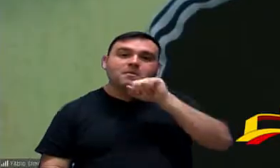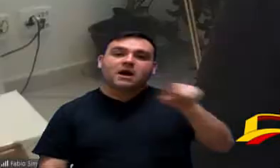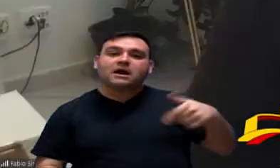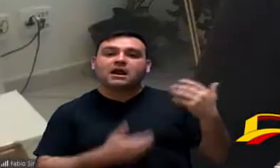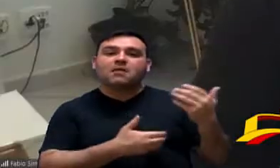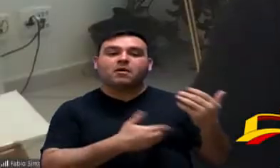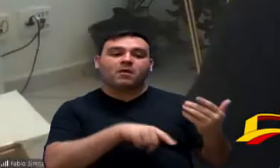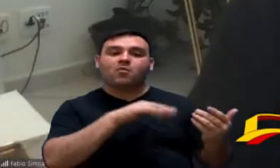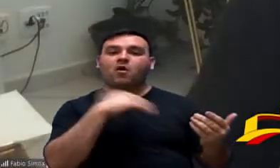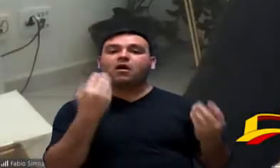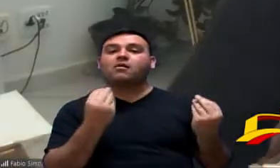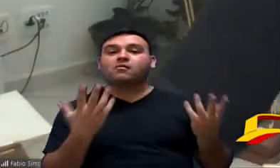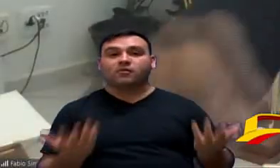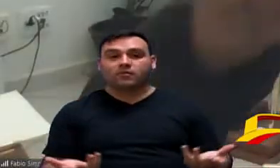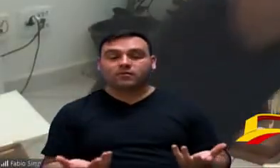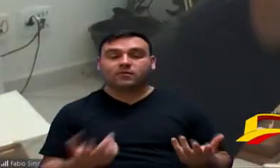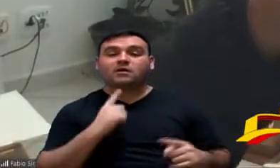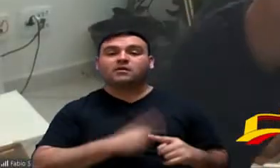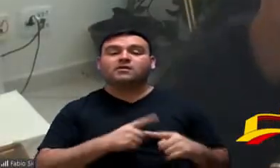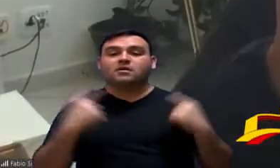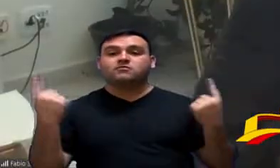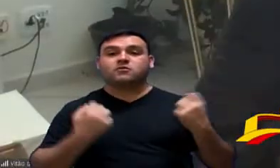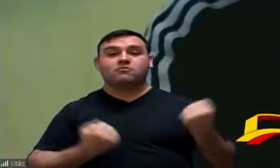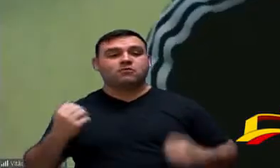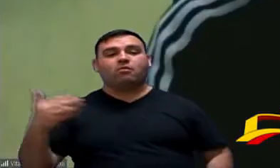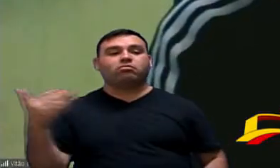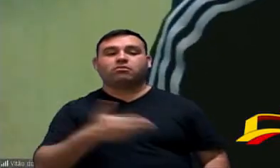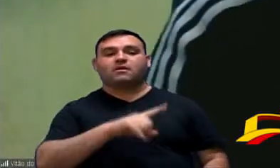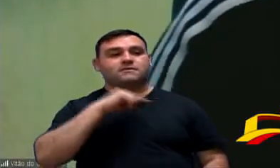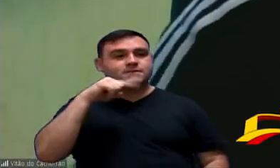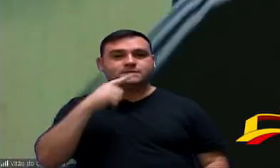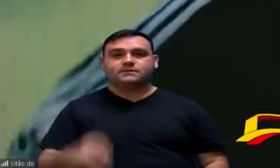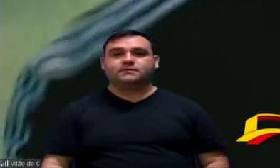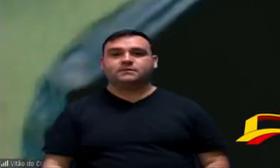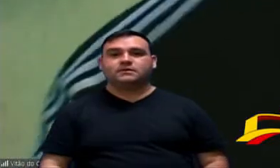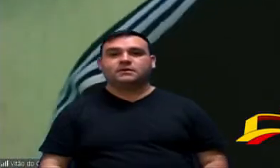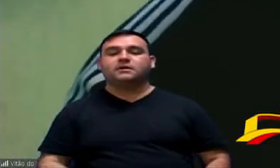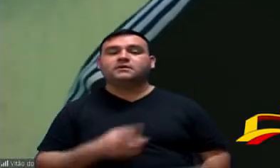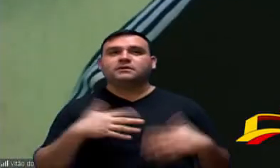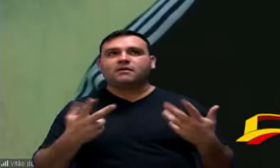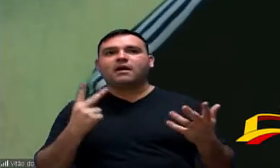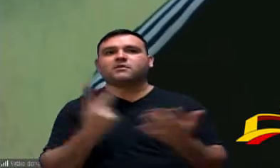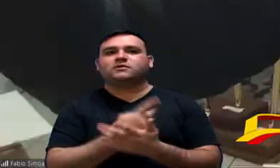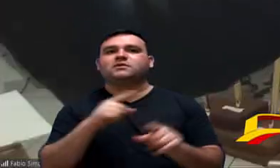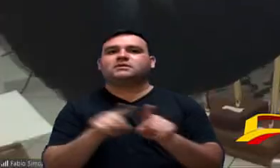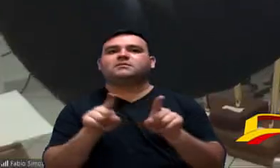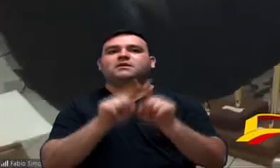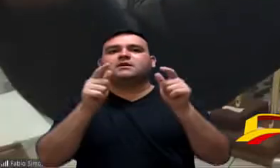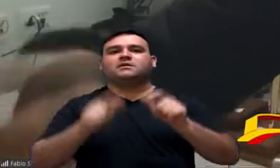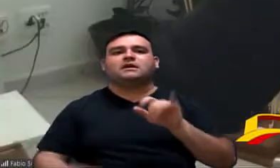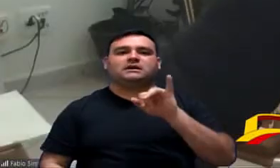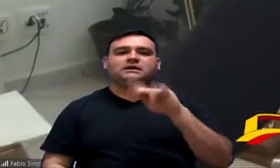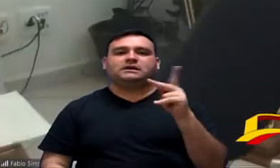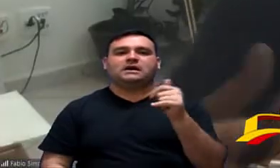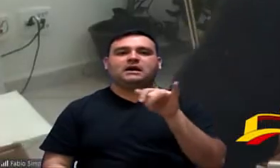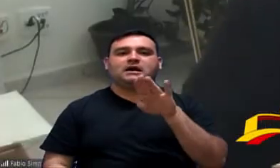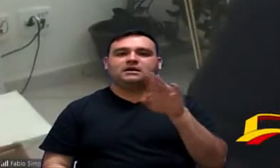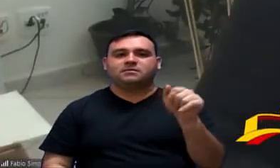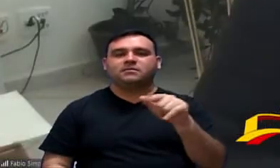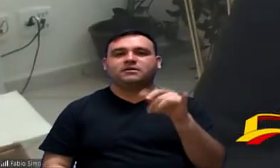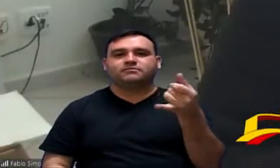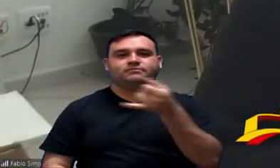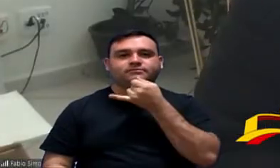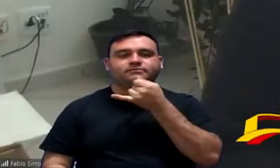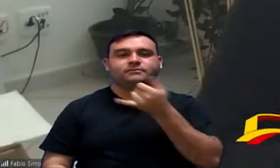Sim, aqui, não, e essa questão... Porque a ambulância não chegou até lá. Não chegou, então aconteceu casos aqui na Estrada do Inhaíba.